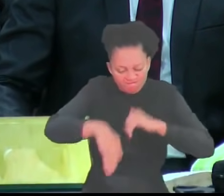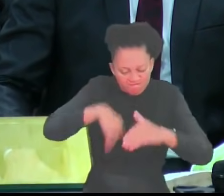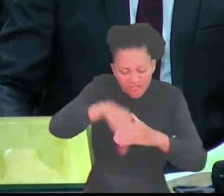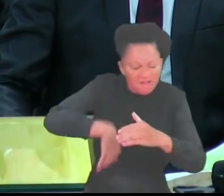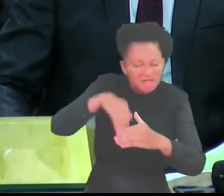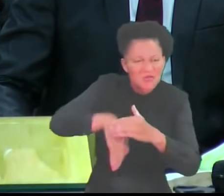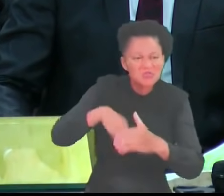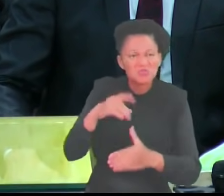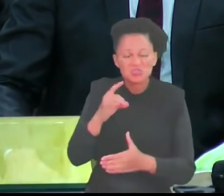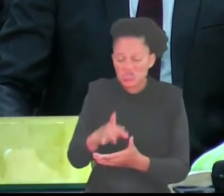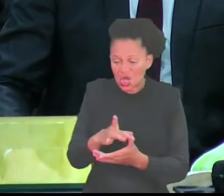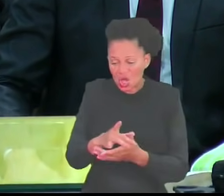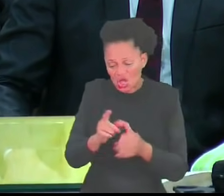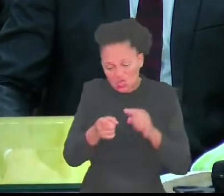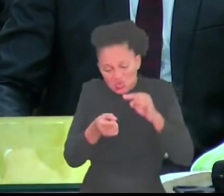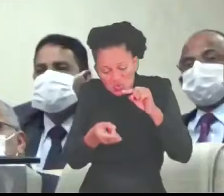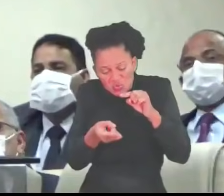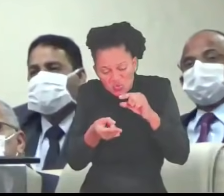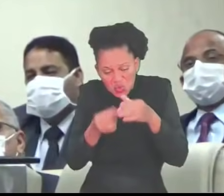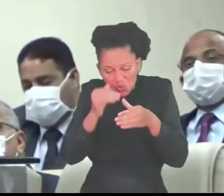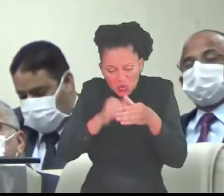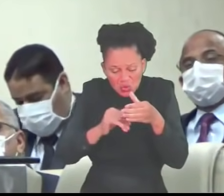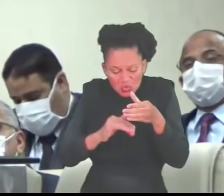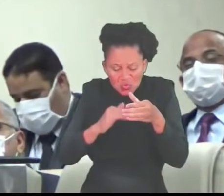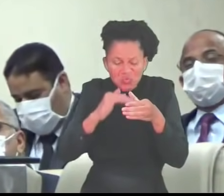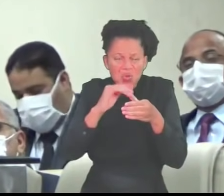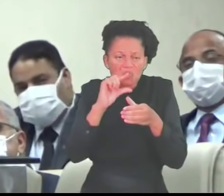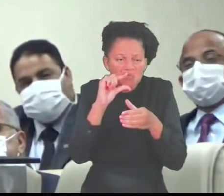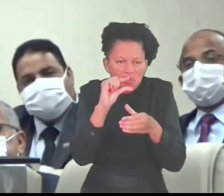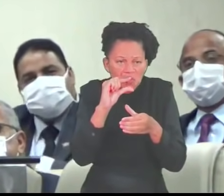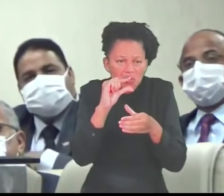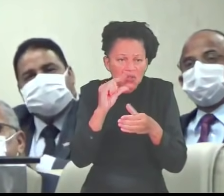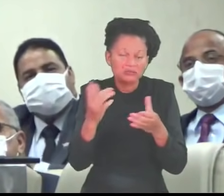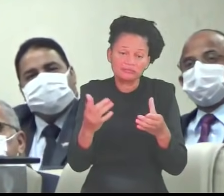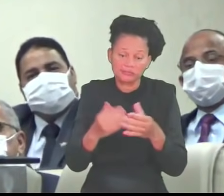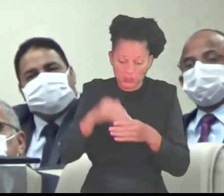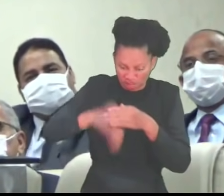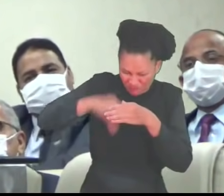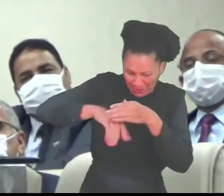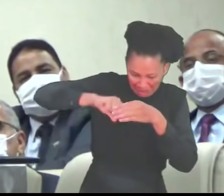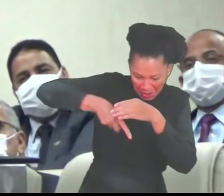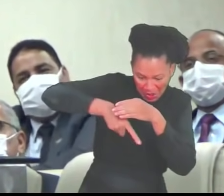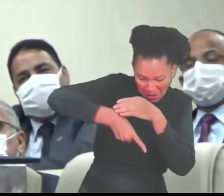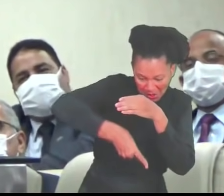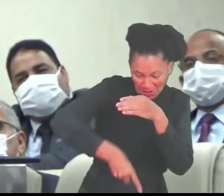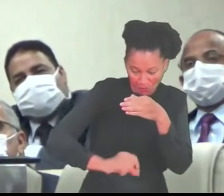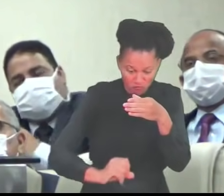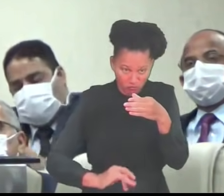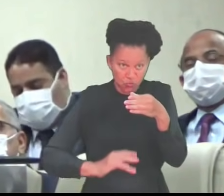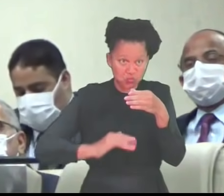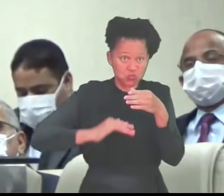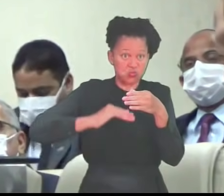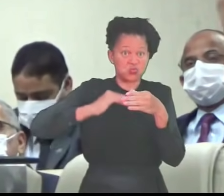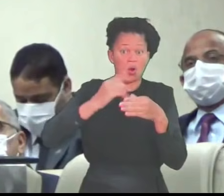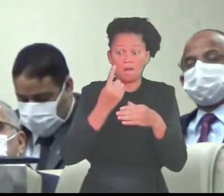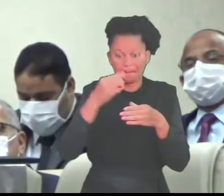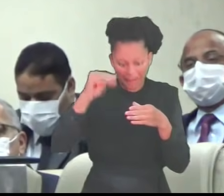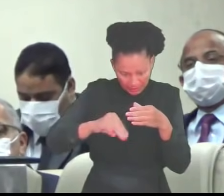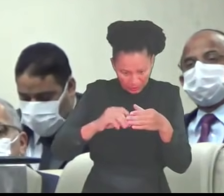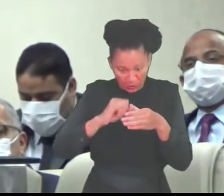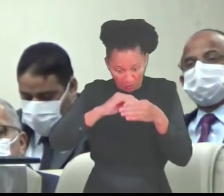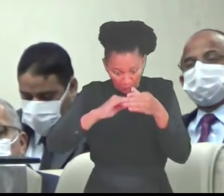Se você só cavar 0,5 metro, seu milagre só é de 0,5 metro. Se você cavar 1 metro, seu milagre vai ser de 1 metro. E se você